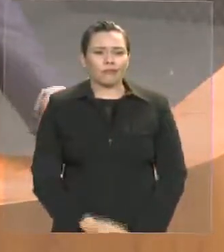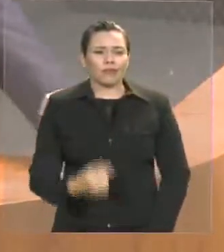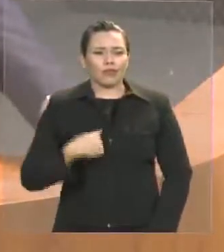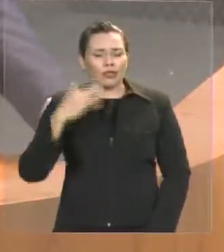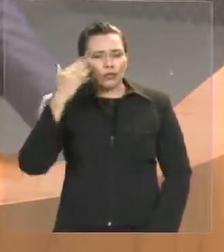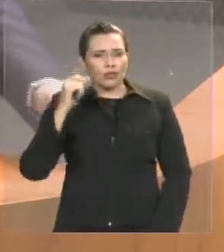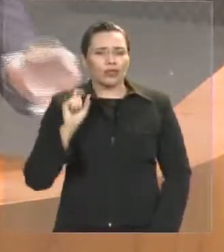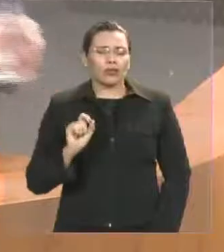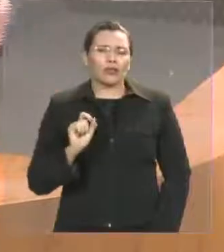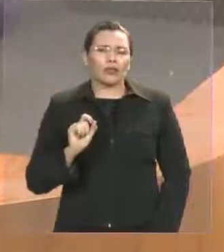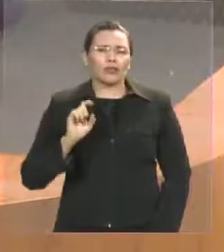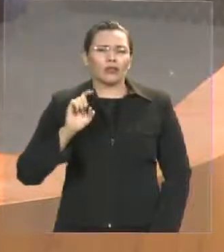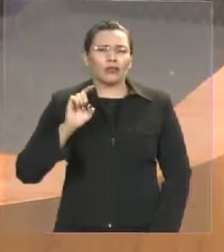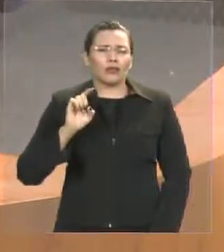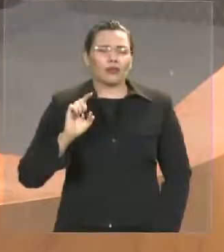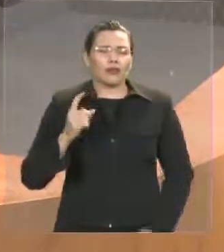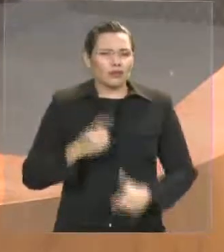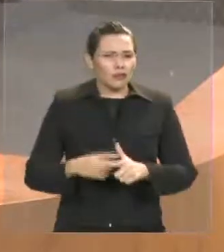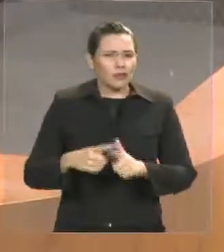questão dos impostos, deputada,